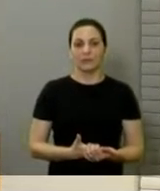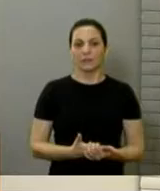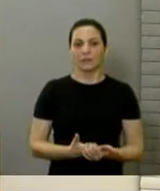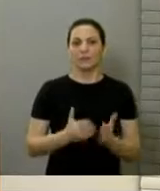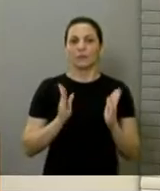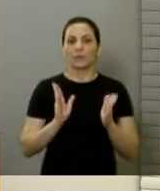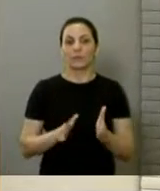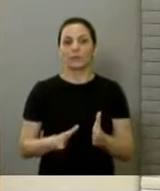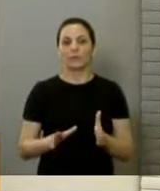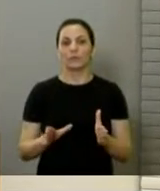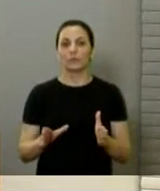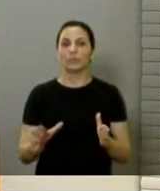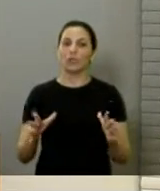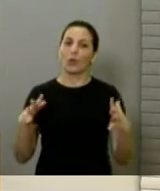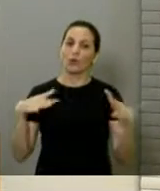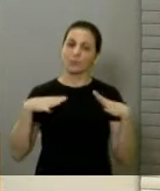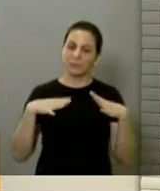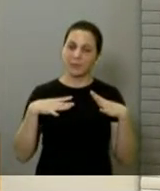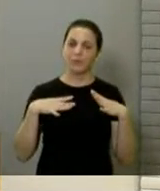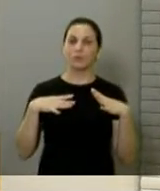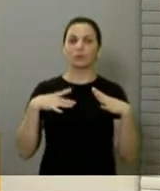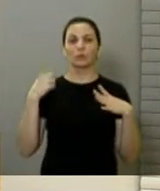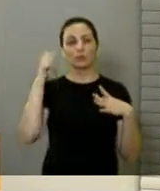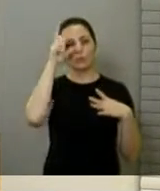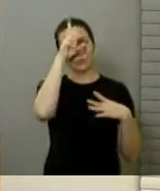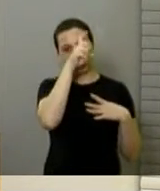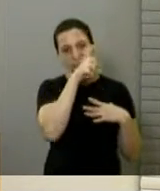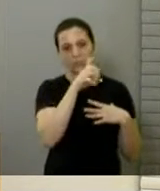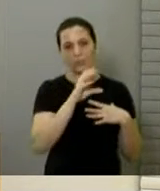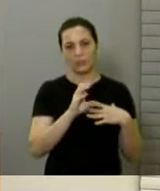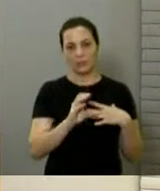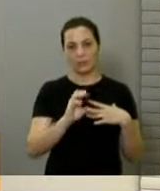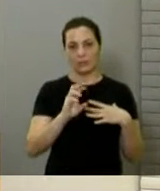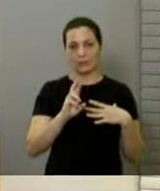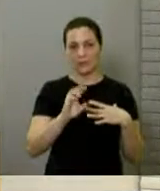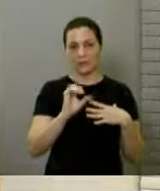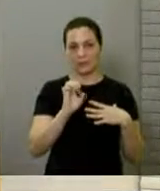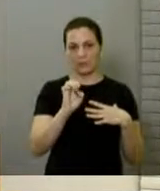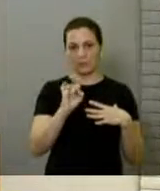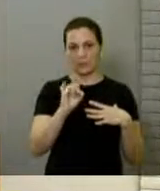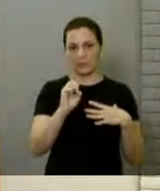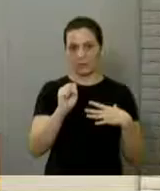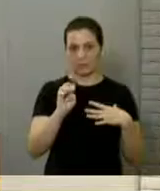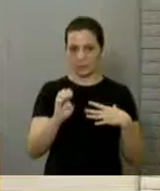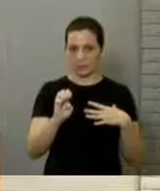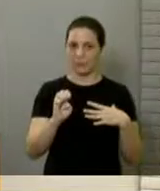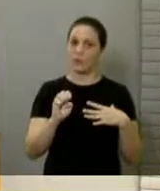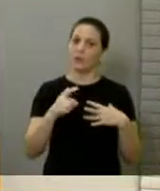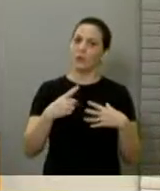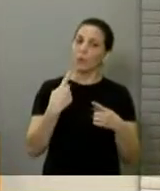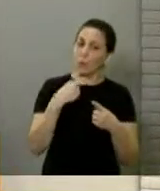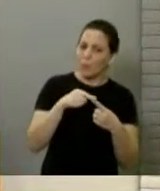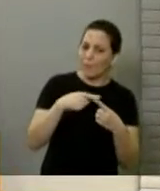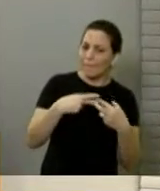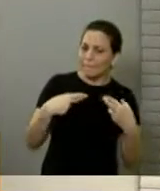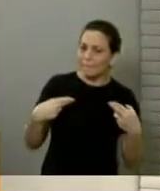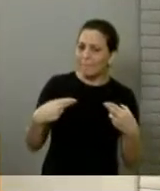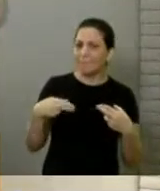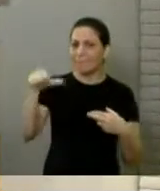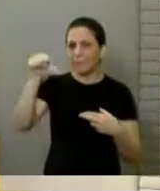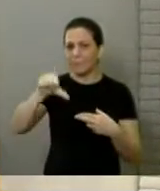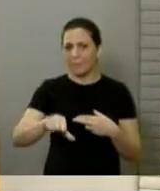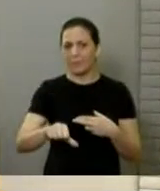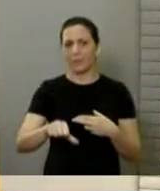Hoje, o desemprego, a crise é... Hoje só tem uma coisa que está pior que os municípios no Brasil. É o